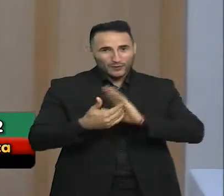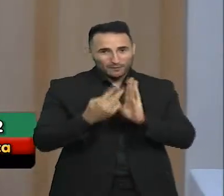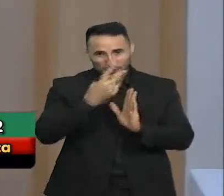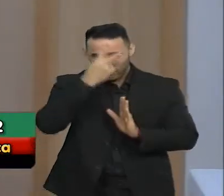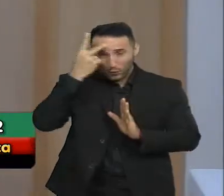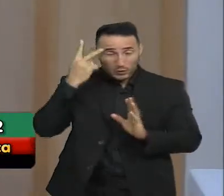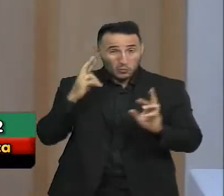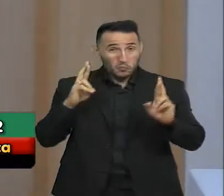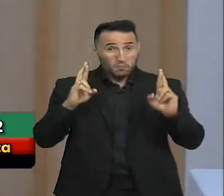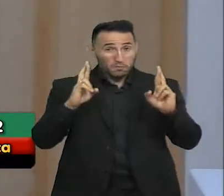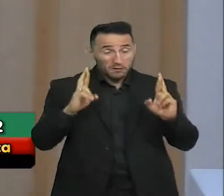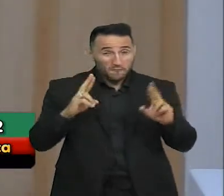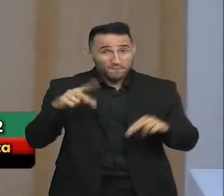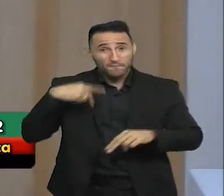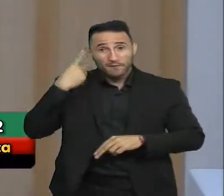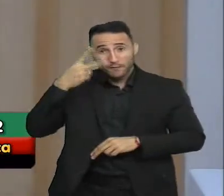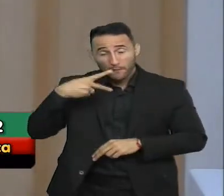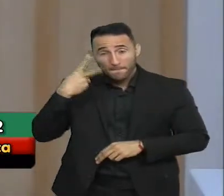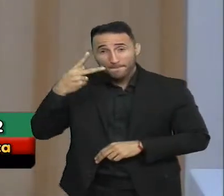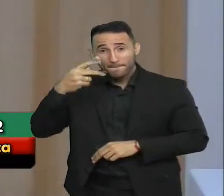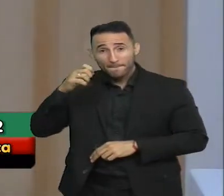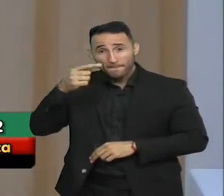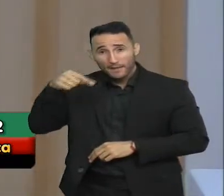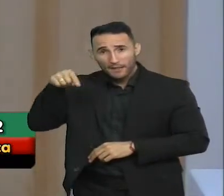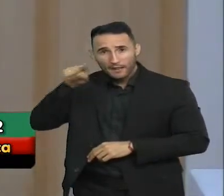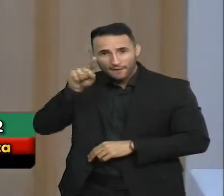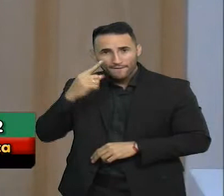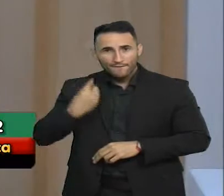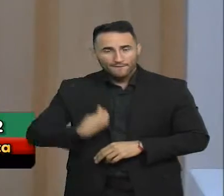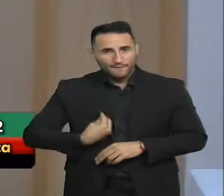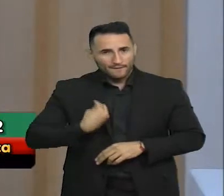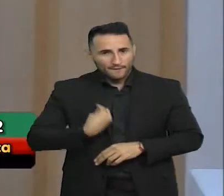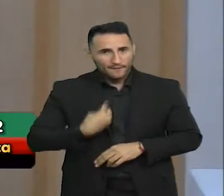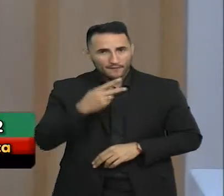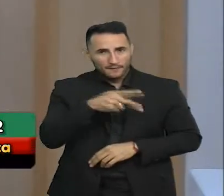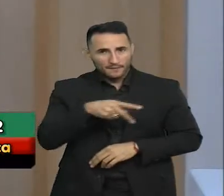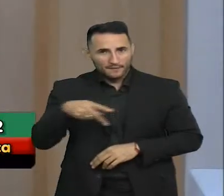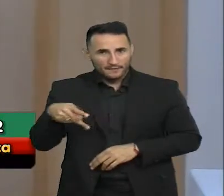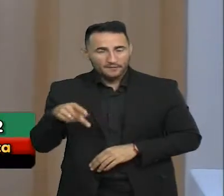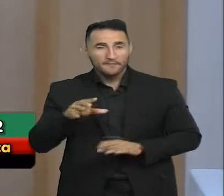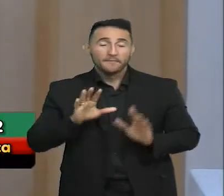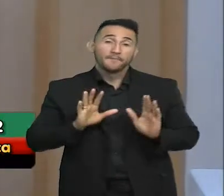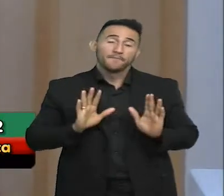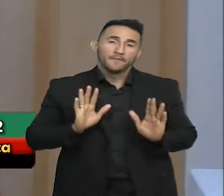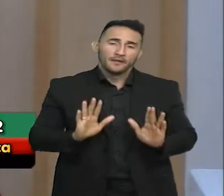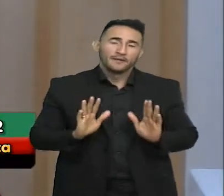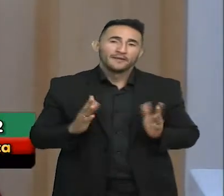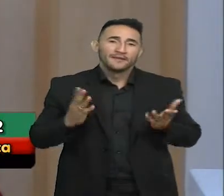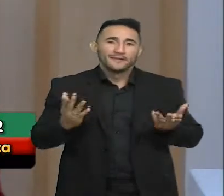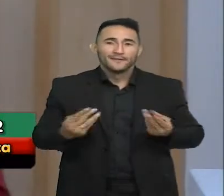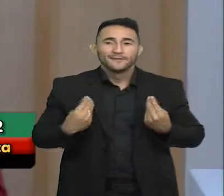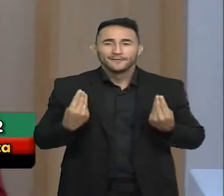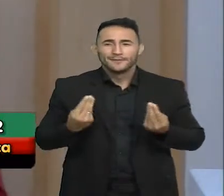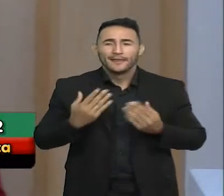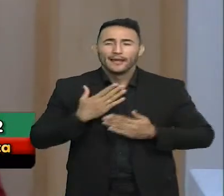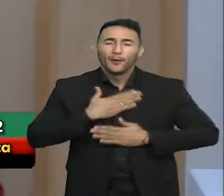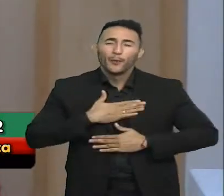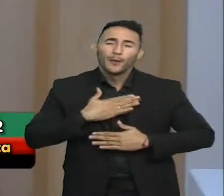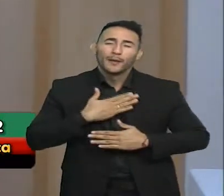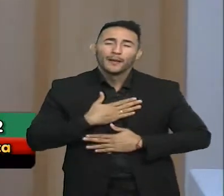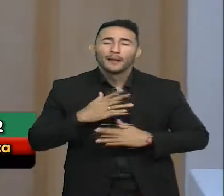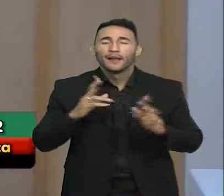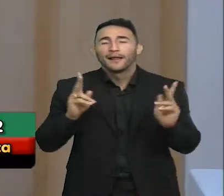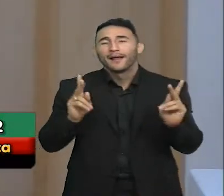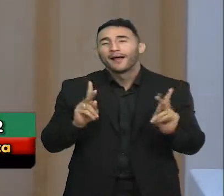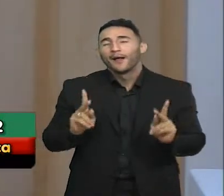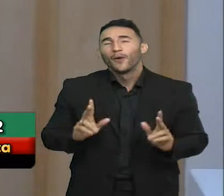esperando que o vereador Pelé ocupasse esse espaço da presidência, né? Então, estava muito tranquila, achando que